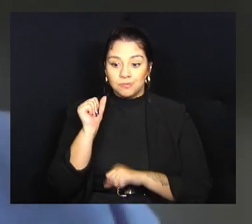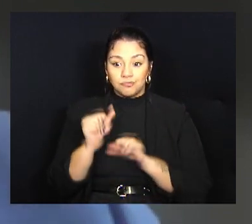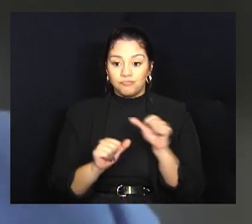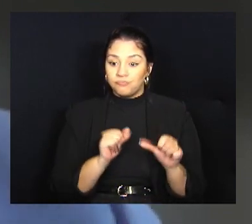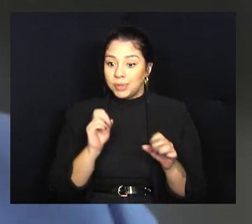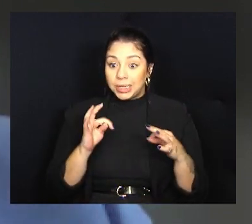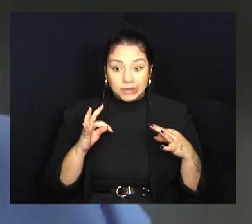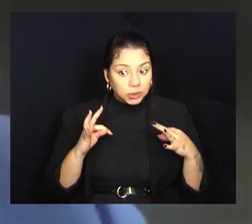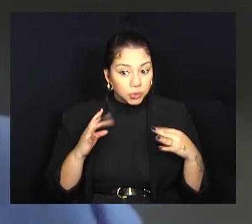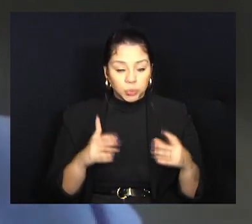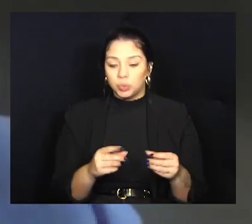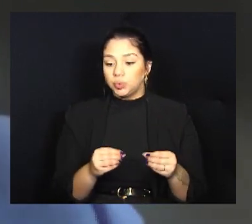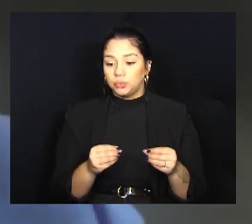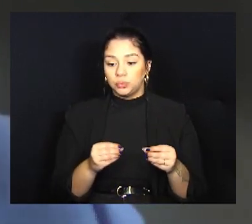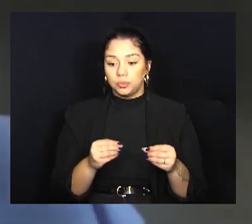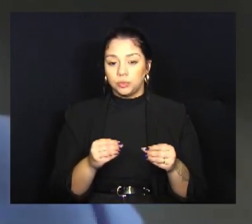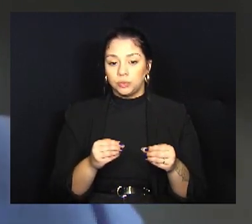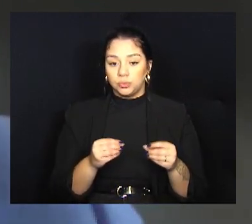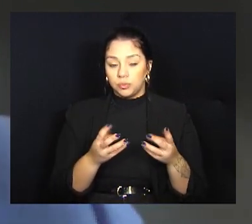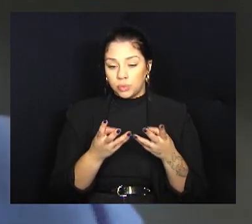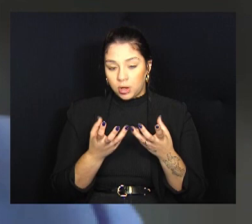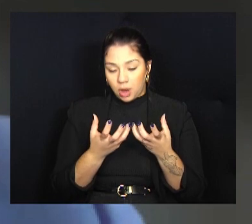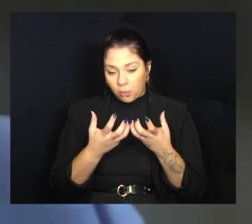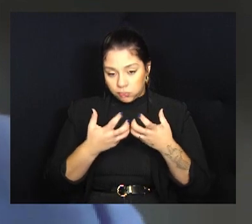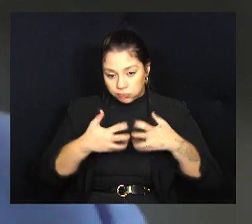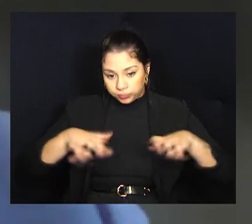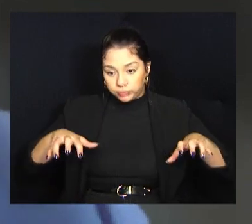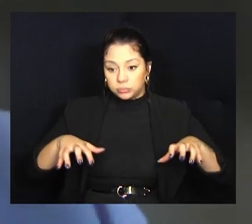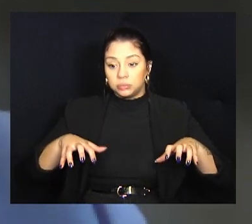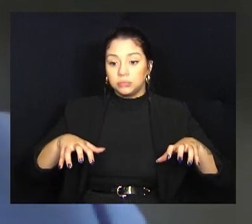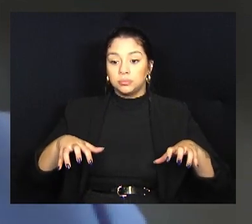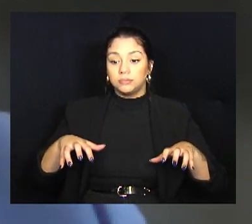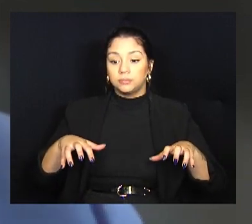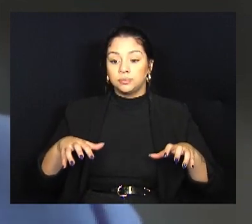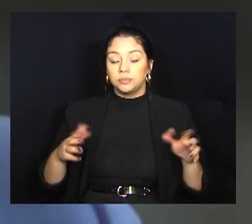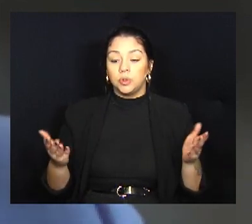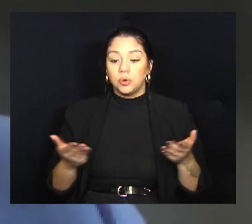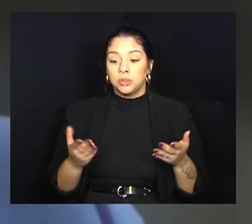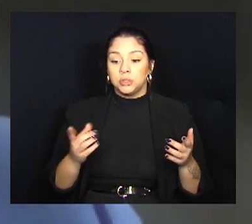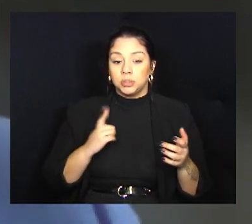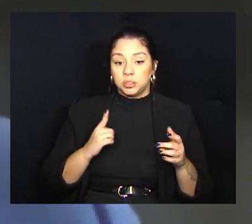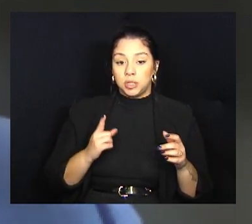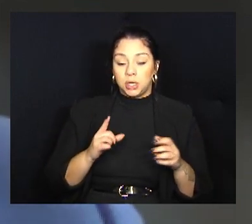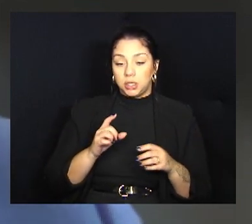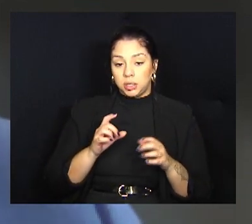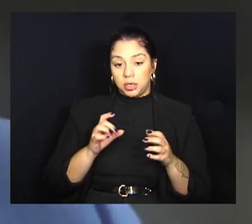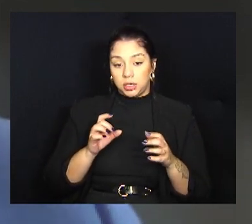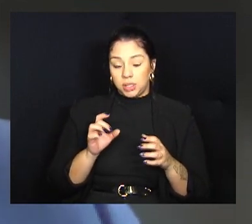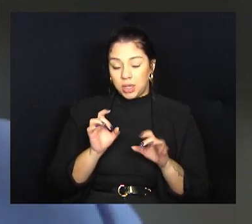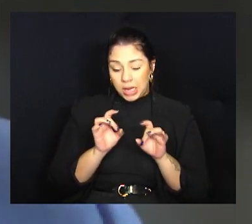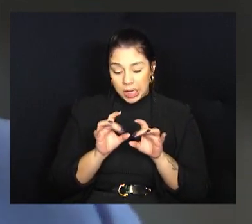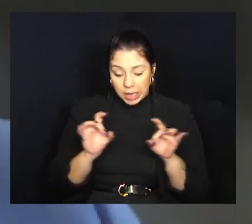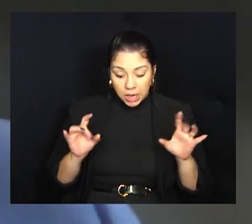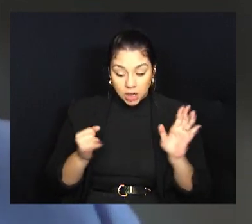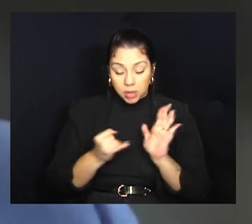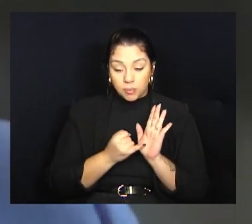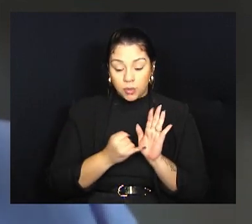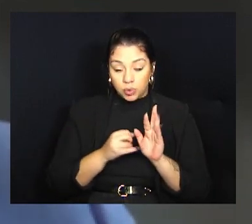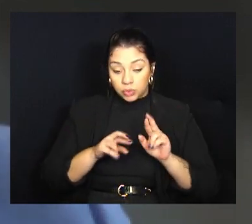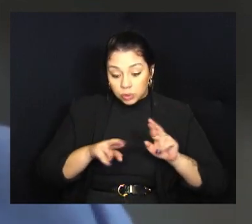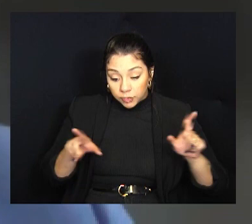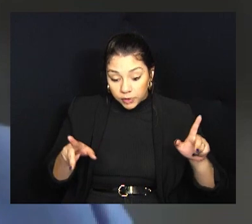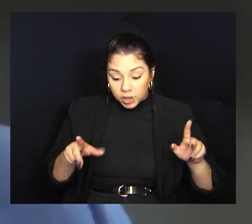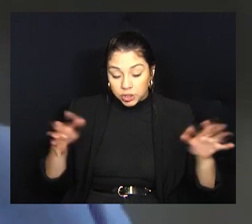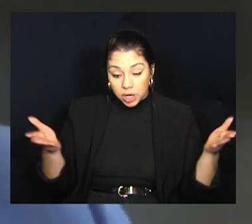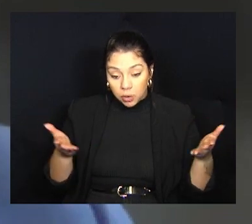de desfragmentação do sistema. Hoje a gente tem cada imposto ser recolhido de uma forma, agora para